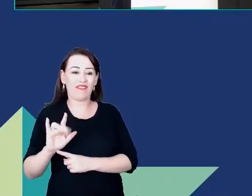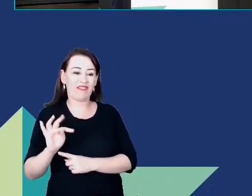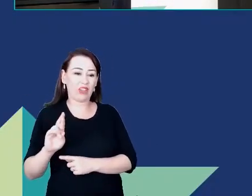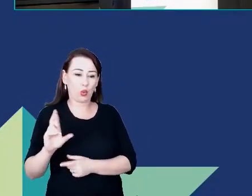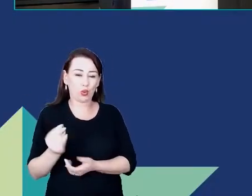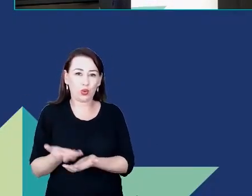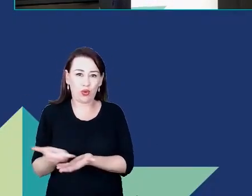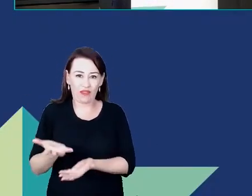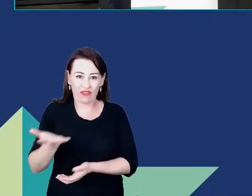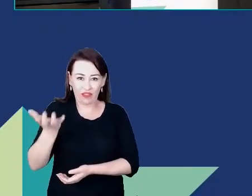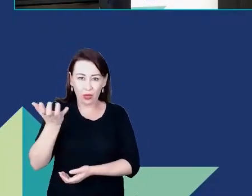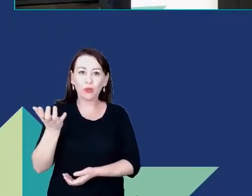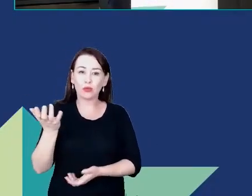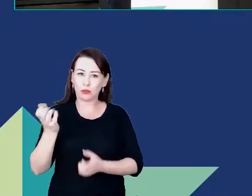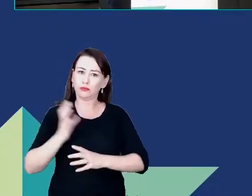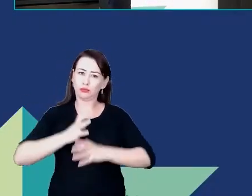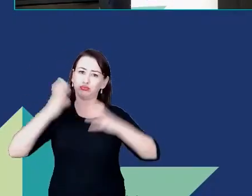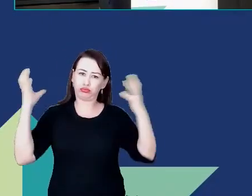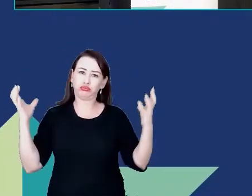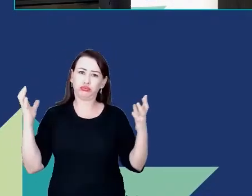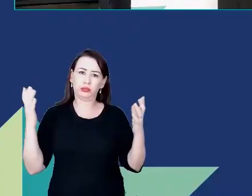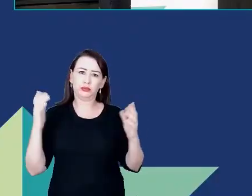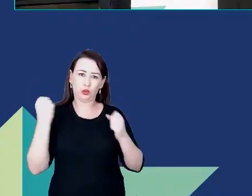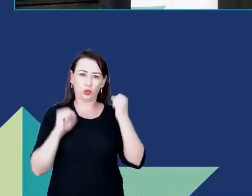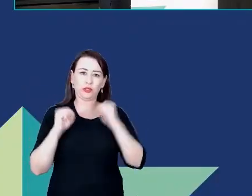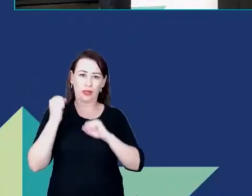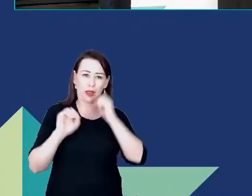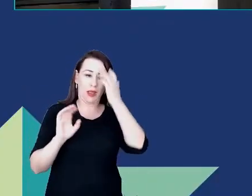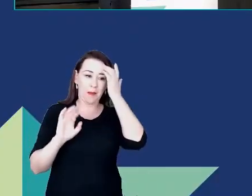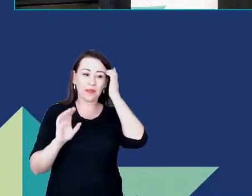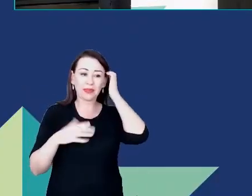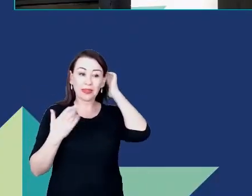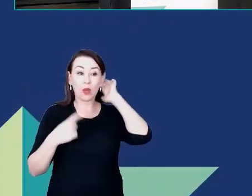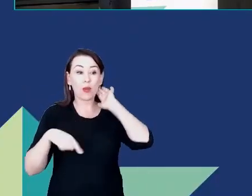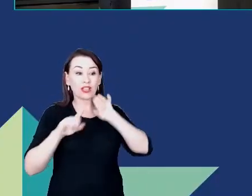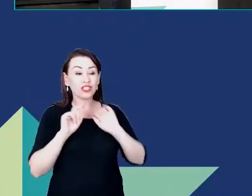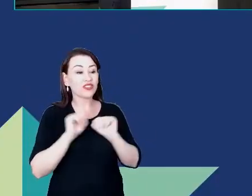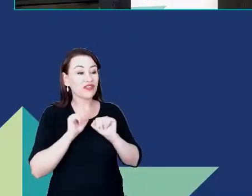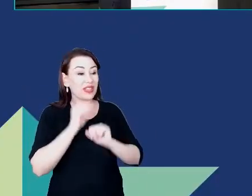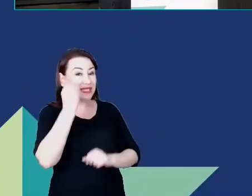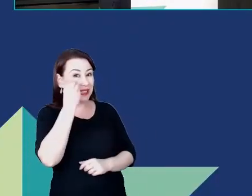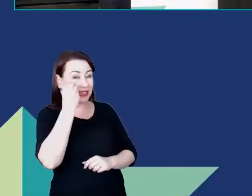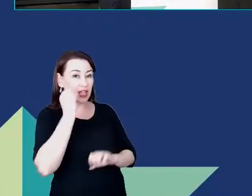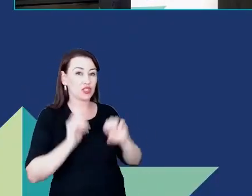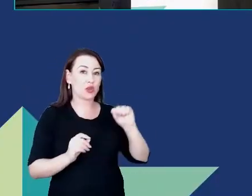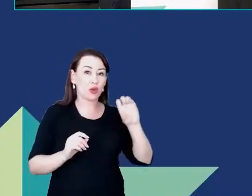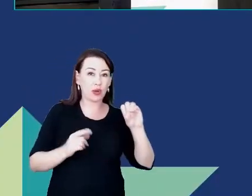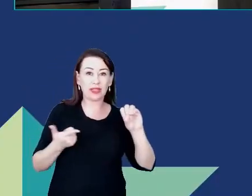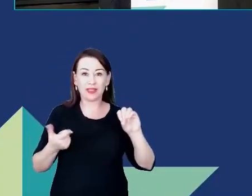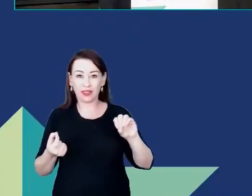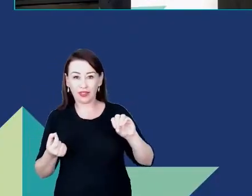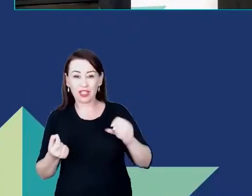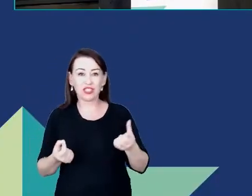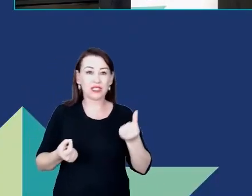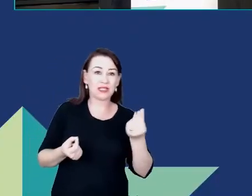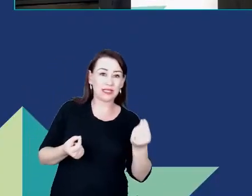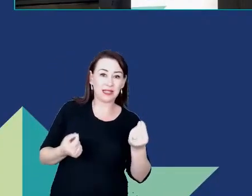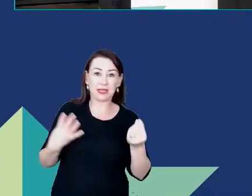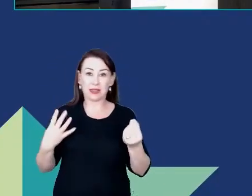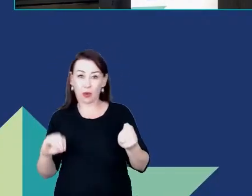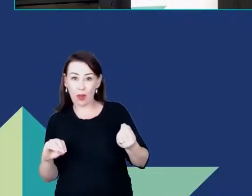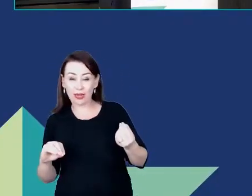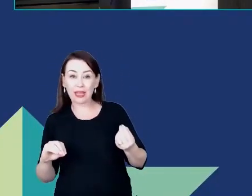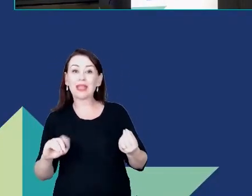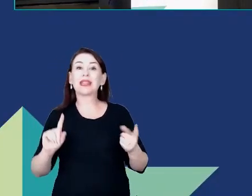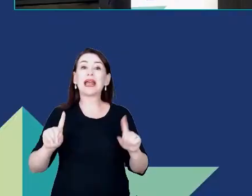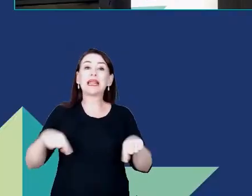escala semi-industrial, né? E aí fizemos os testes com o rejeito 80-20, 60-40 e a lama pura. Tá? Aquela seta ali está indicando o